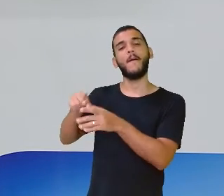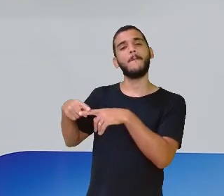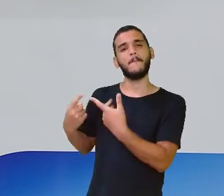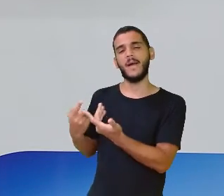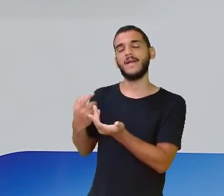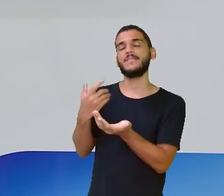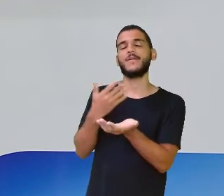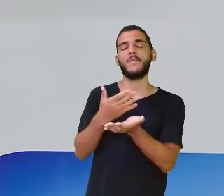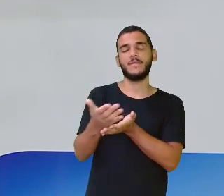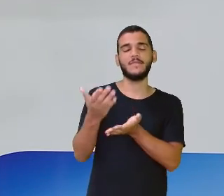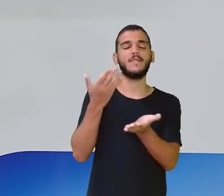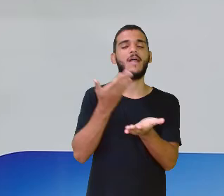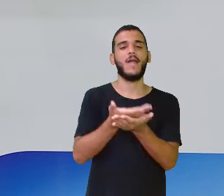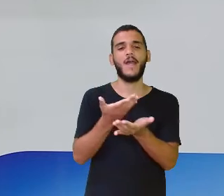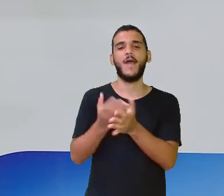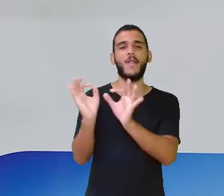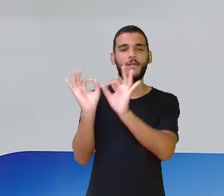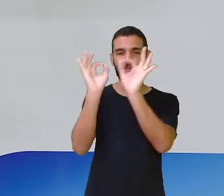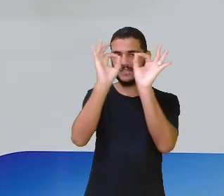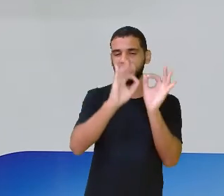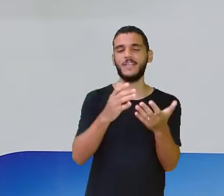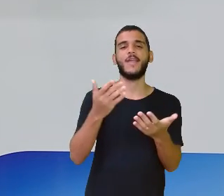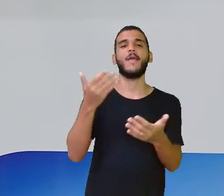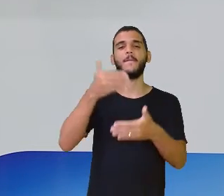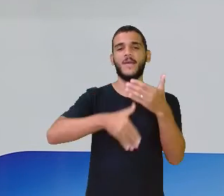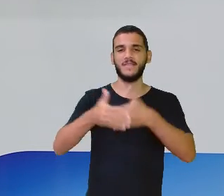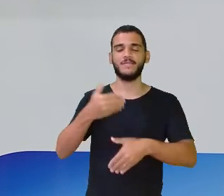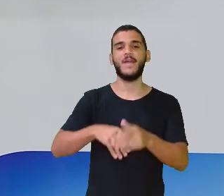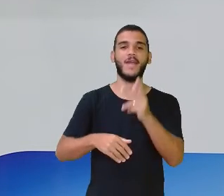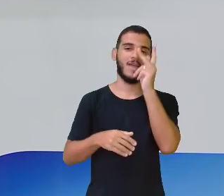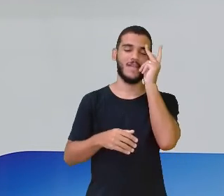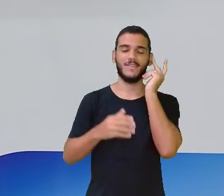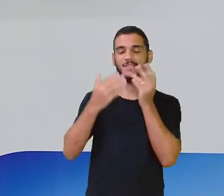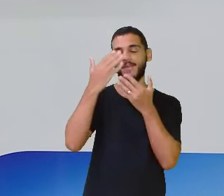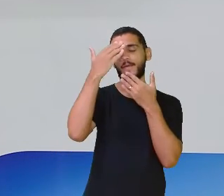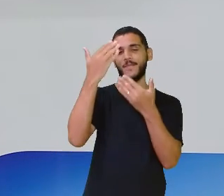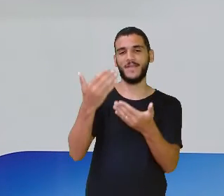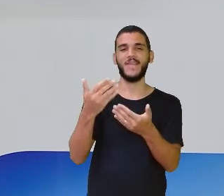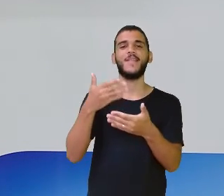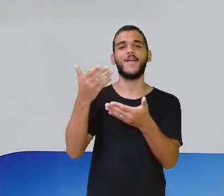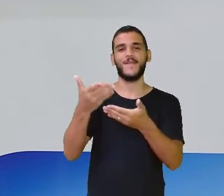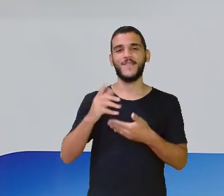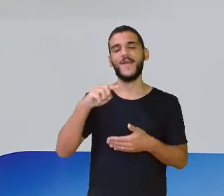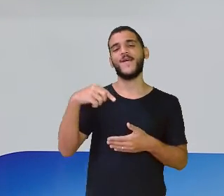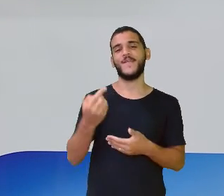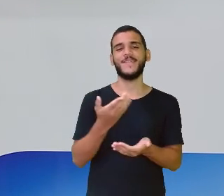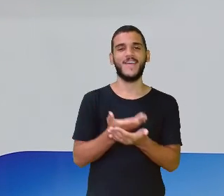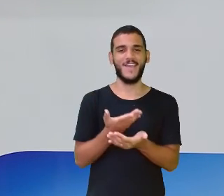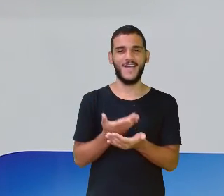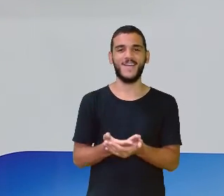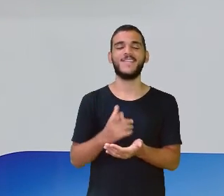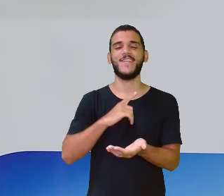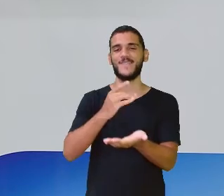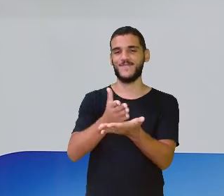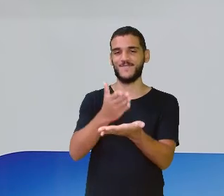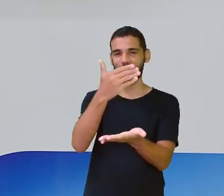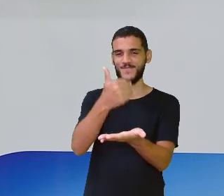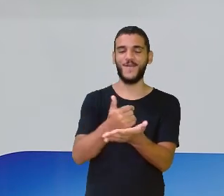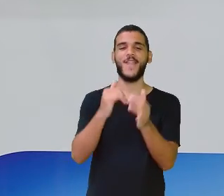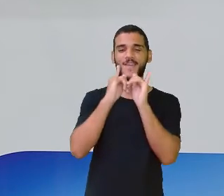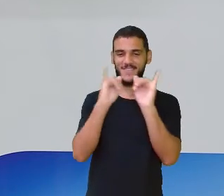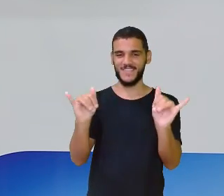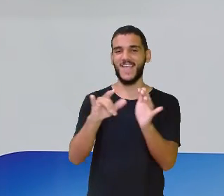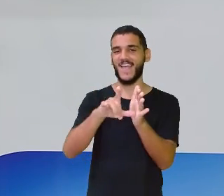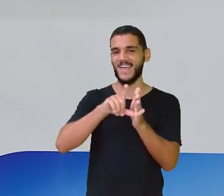começarem a interagir, vai ter muita coisa boa para a gente conversar. Clisma, obrigado. Já está convidado para a próxima aula. Quando tiver bolo, eu vou avisar,